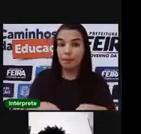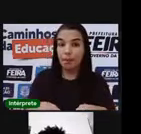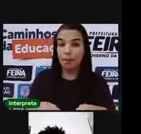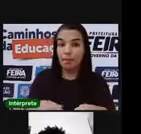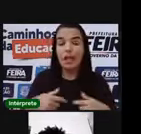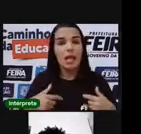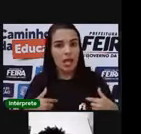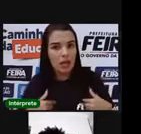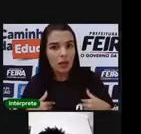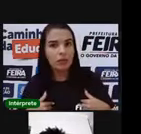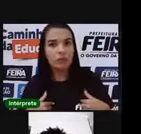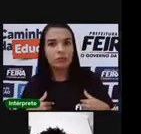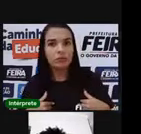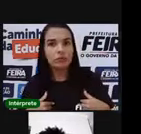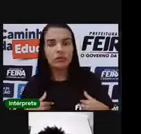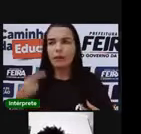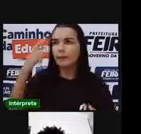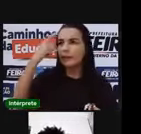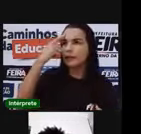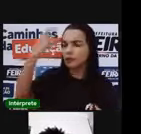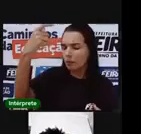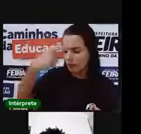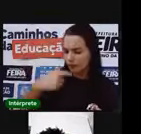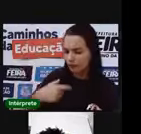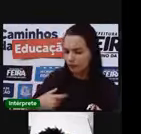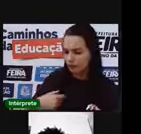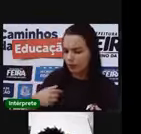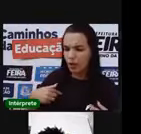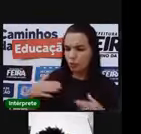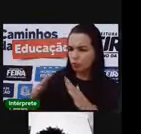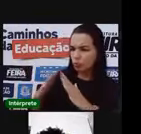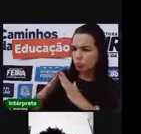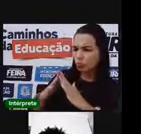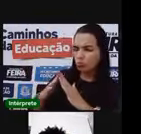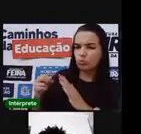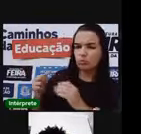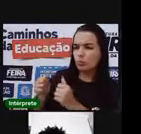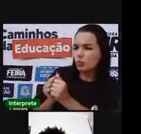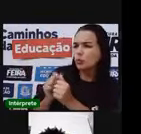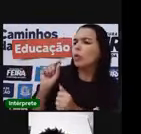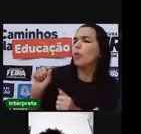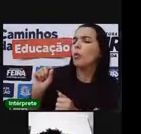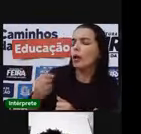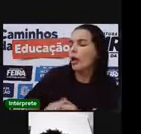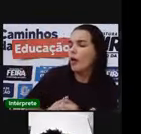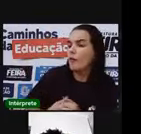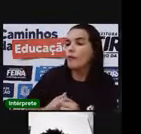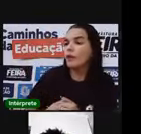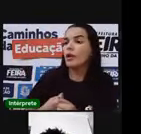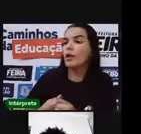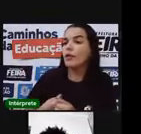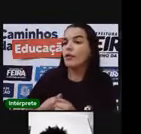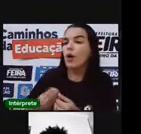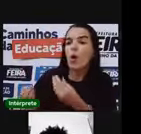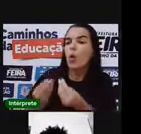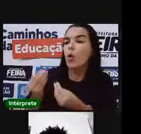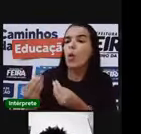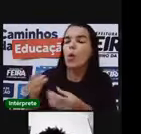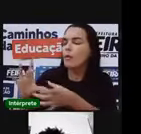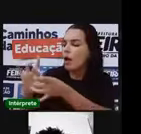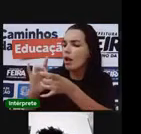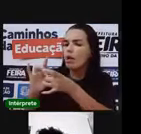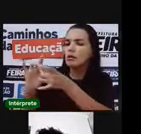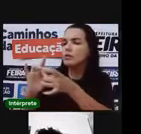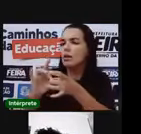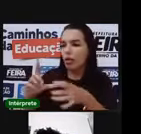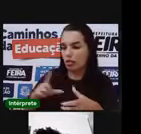assim no lugar que eu moro, com quem eu moro, com quem eu vivo. As relações aqui é de justiça